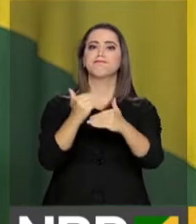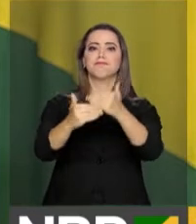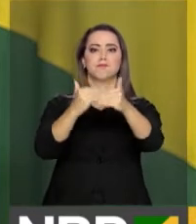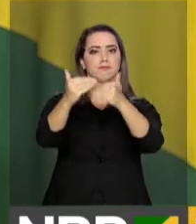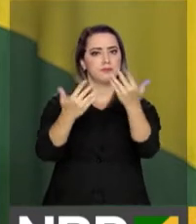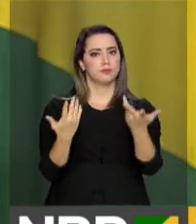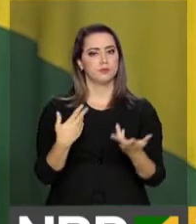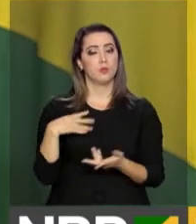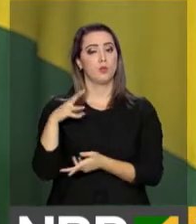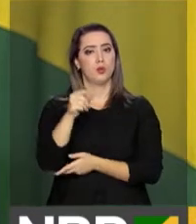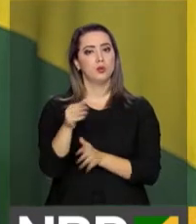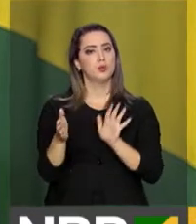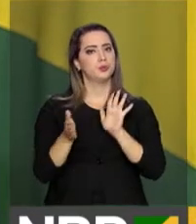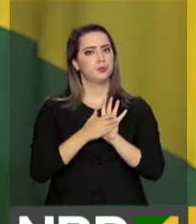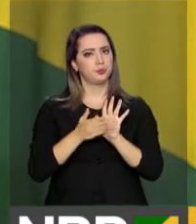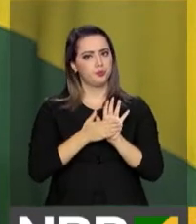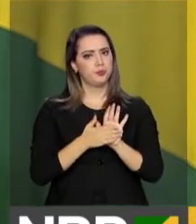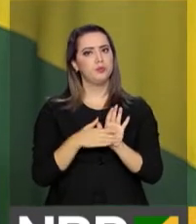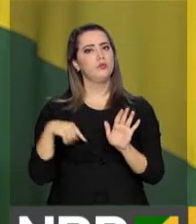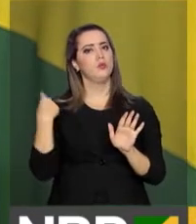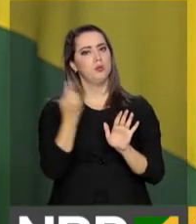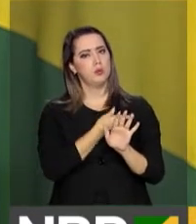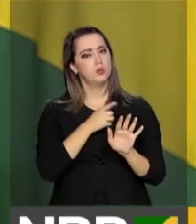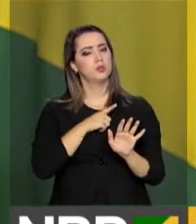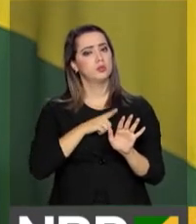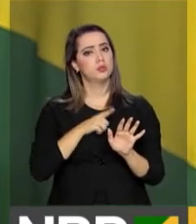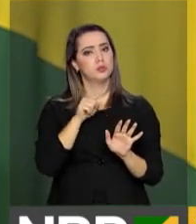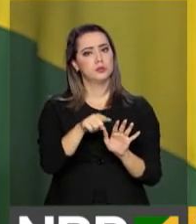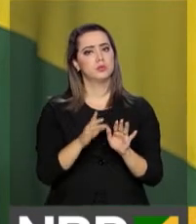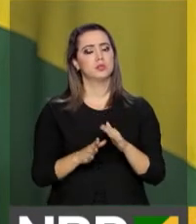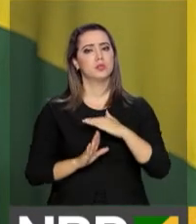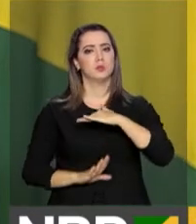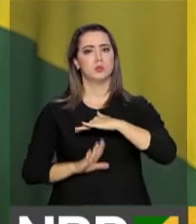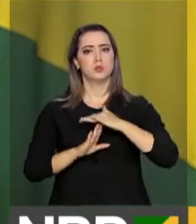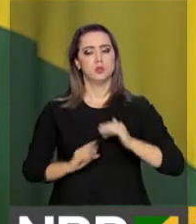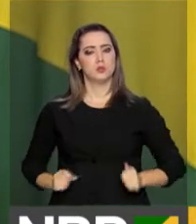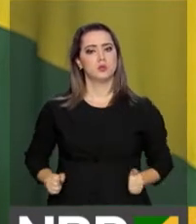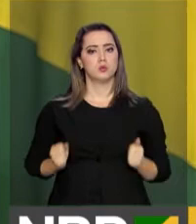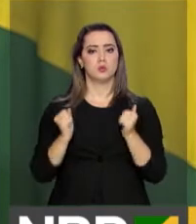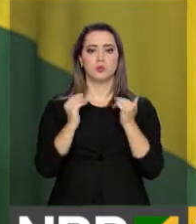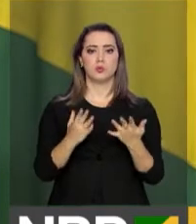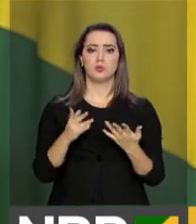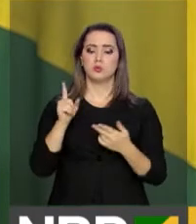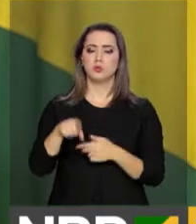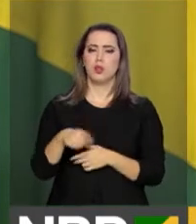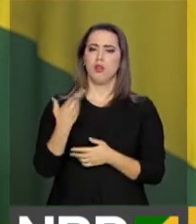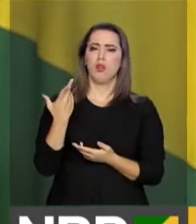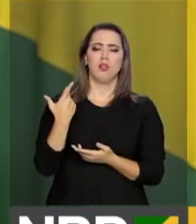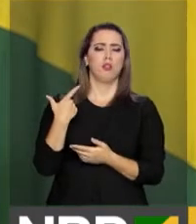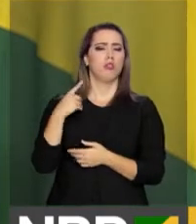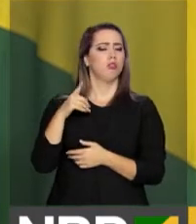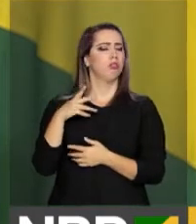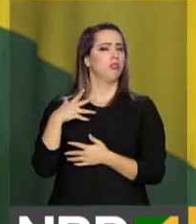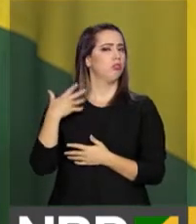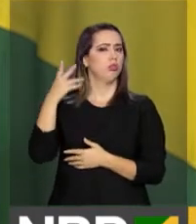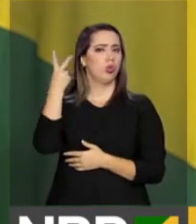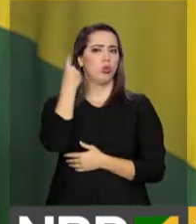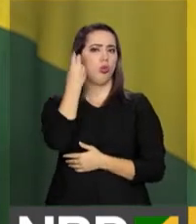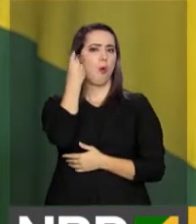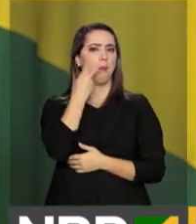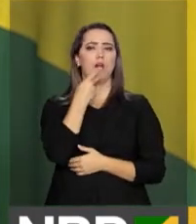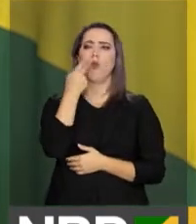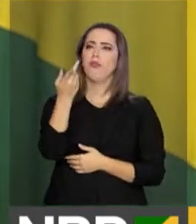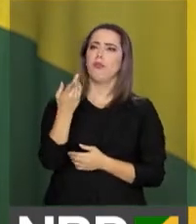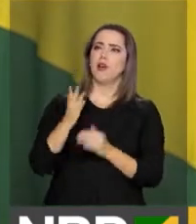proposta que nós fizemos primeiro o teto nos gastos públicos e interessantes são coisas tão triviais né gente fala em teto de